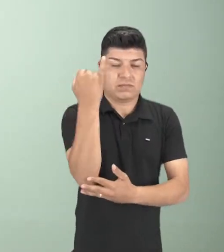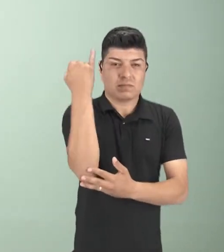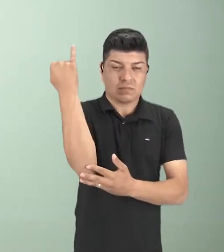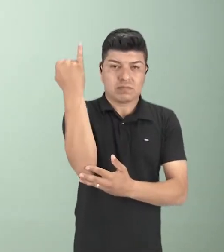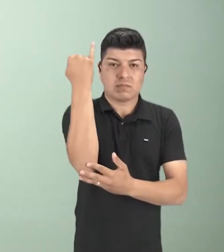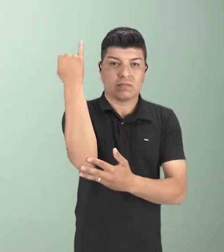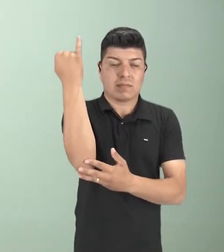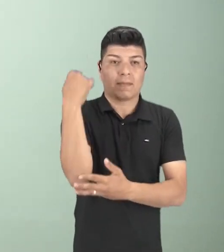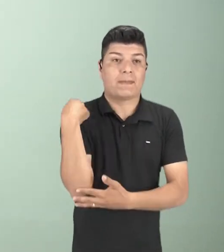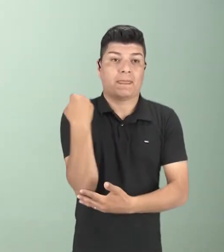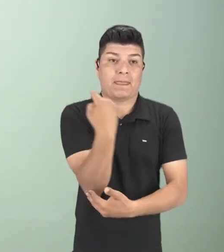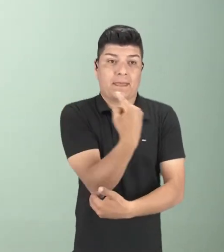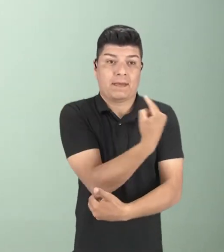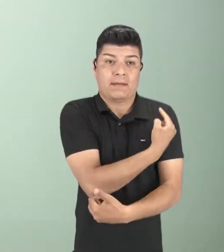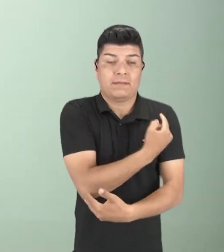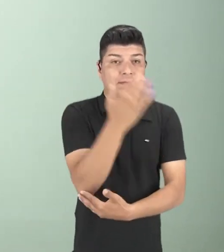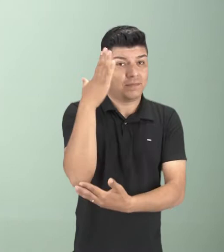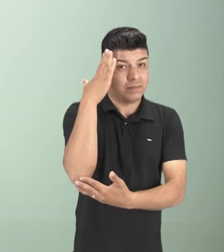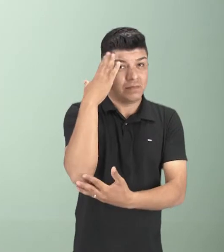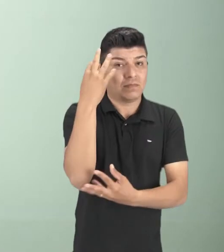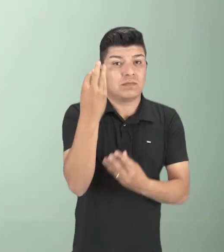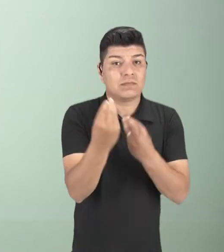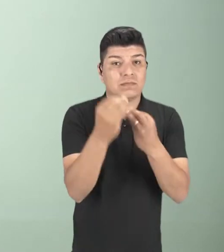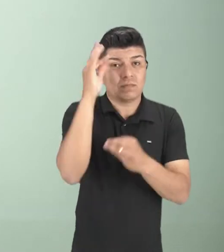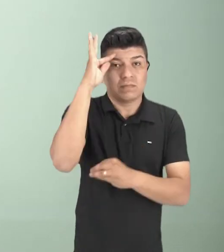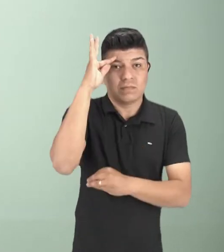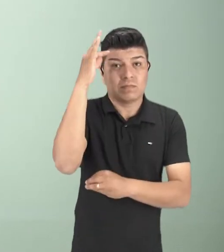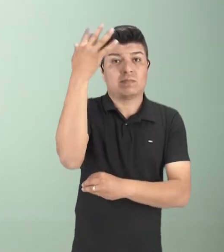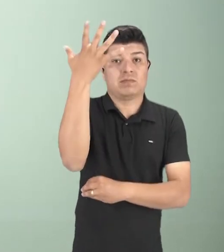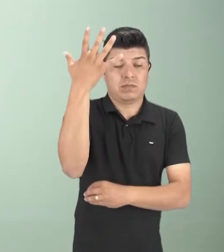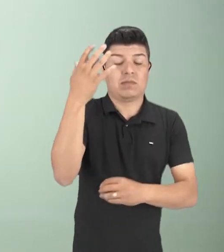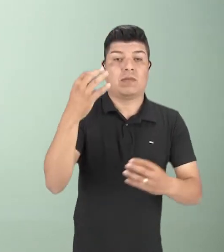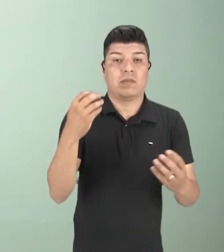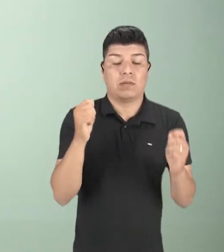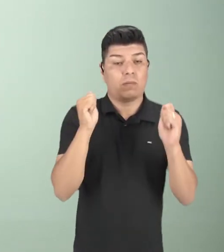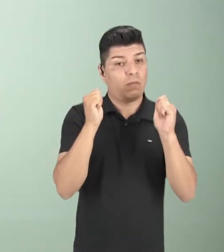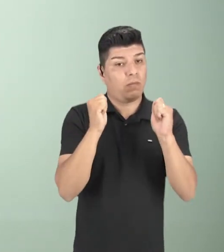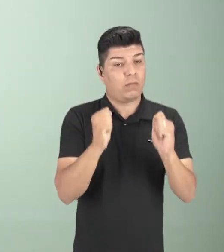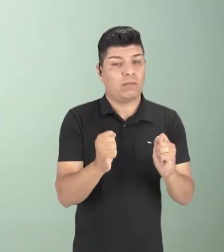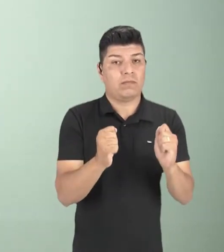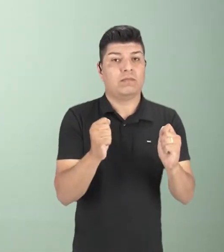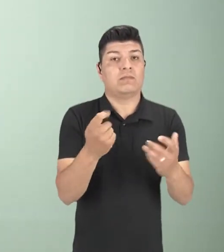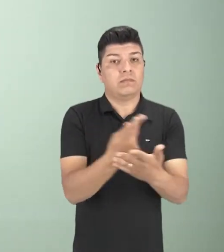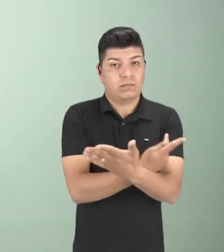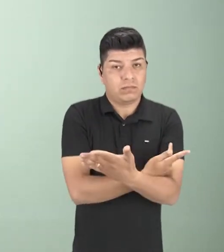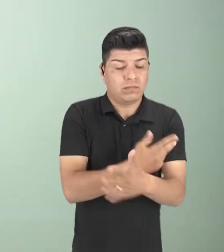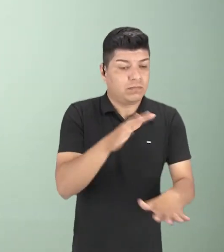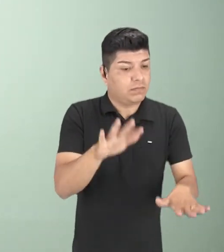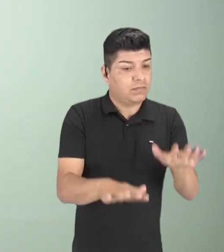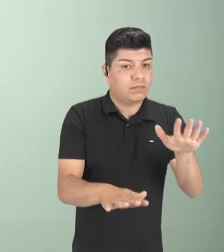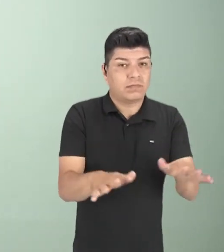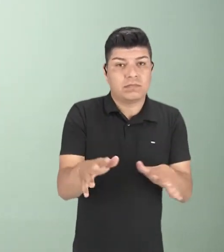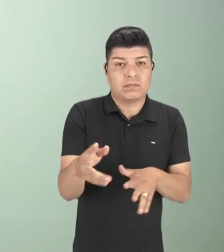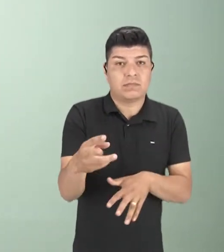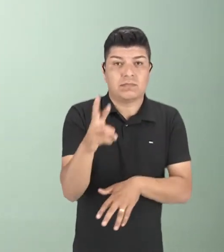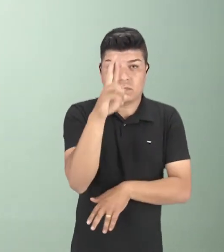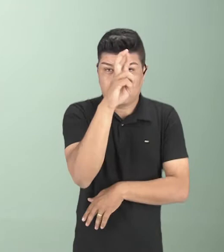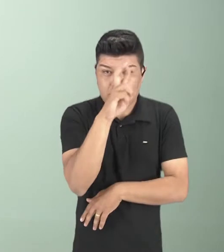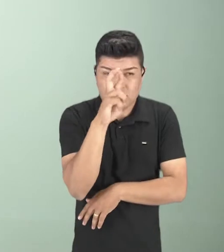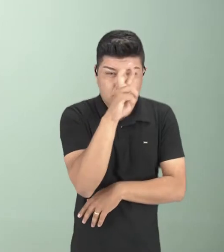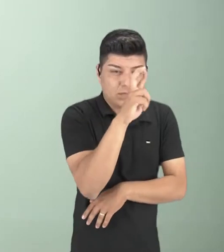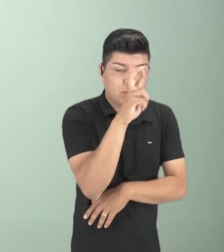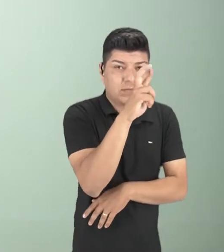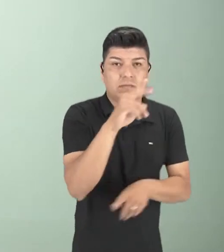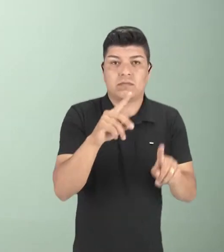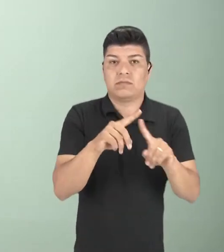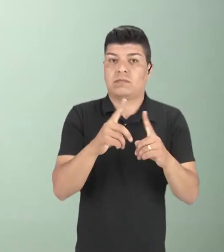importante para a gente compreender como os fenômenos podem ou não acontecer dependendo daquilo que a gente observa. É